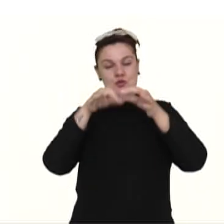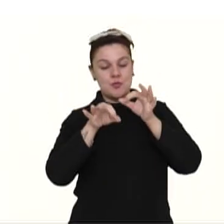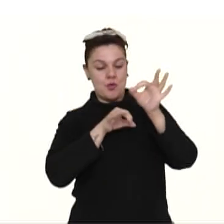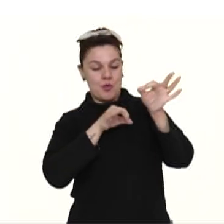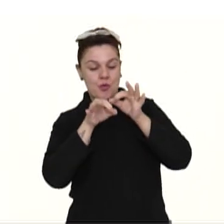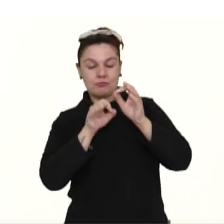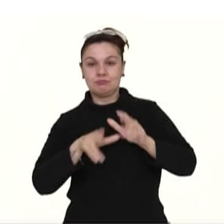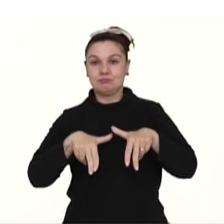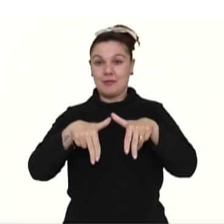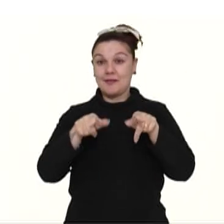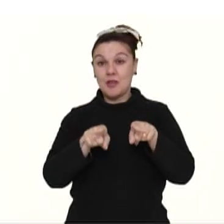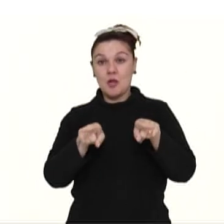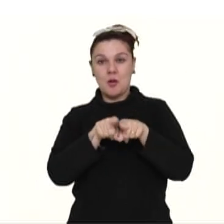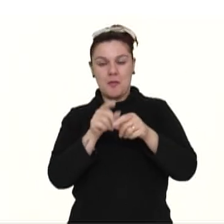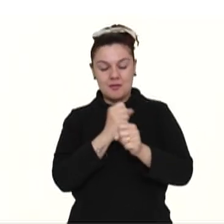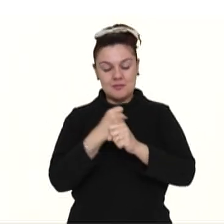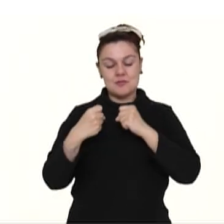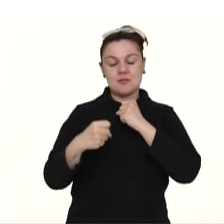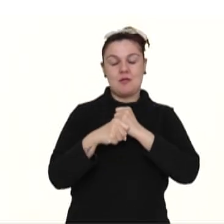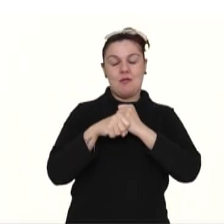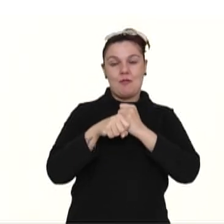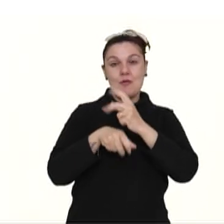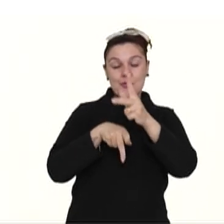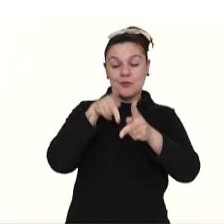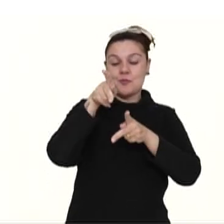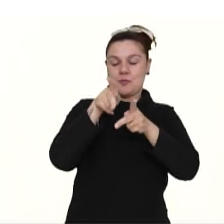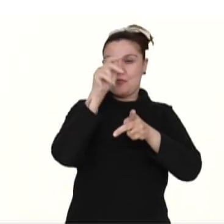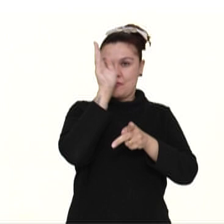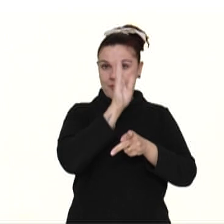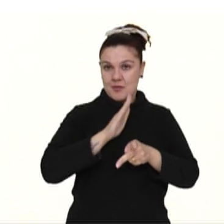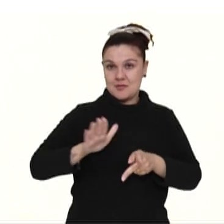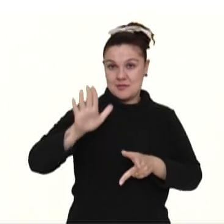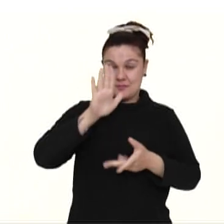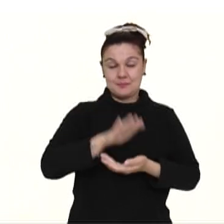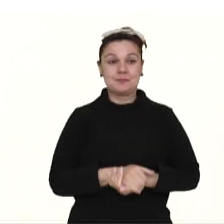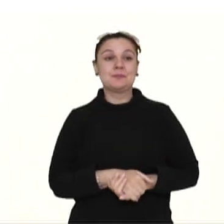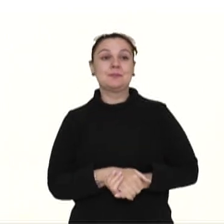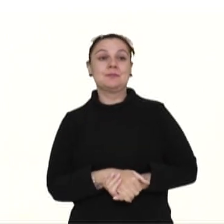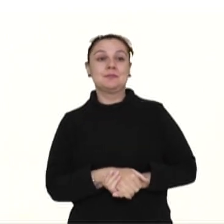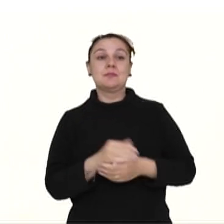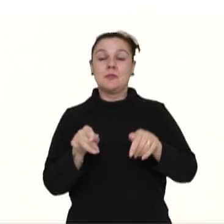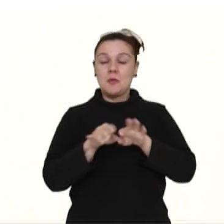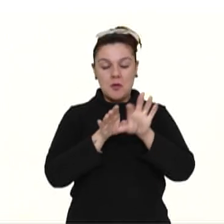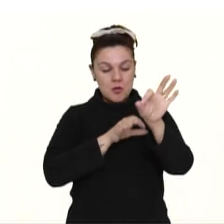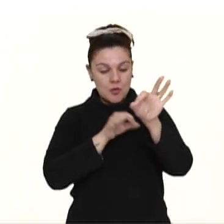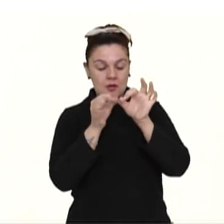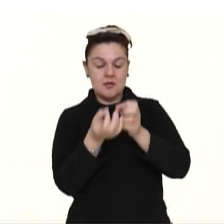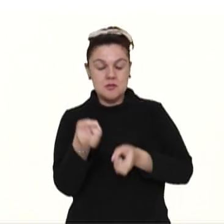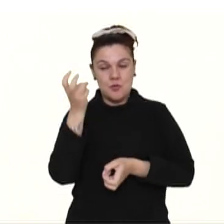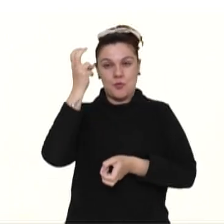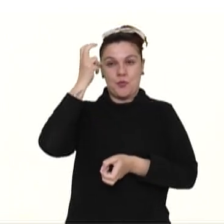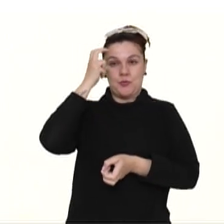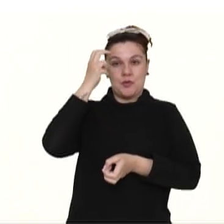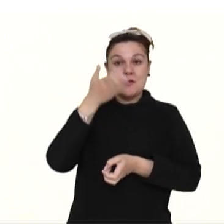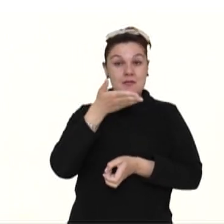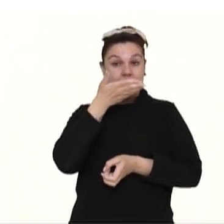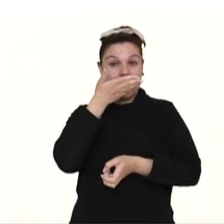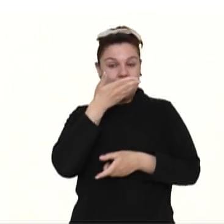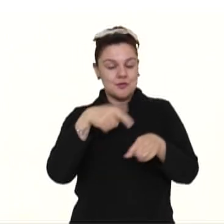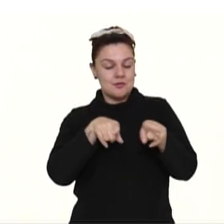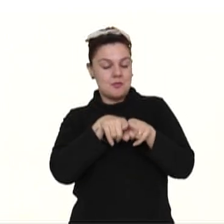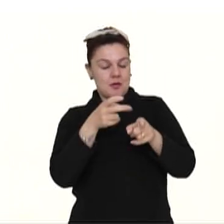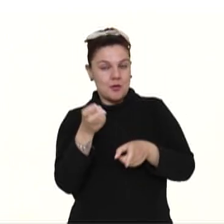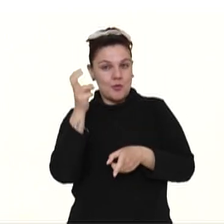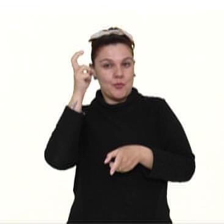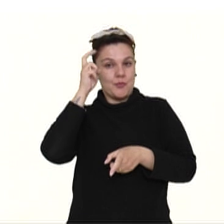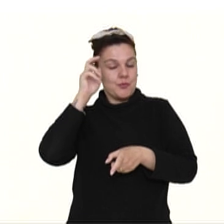formação étnica e social do povo brasileiro. E aí, matriz cultural indígena e matriz cultural africana.